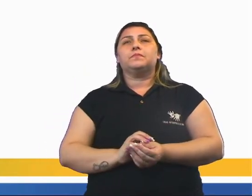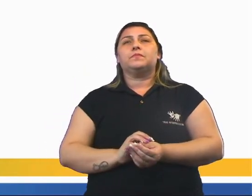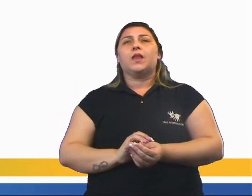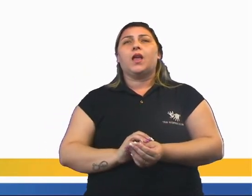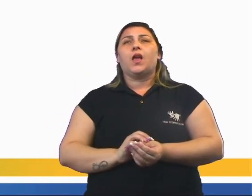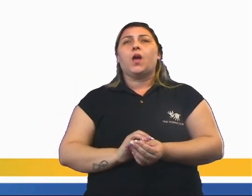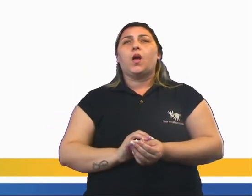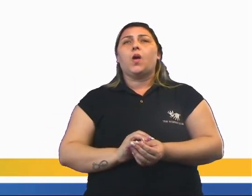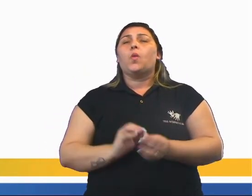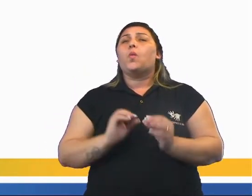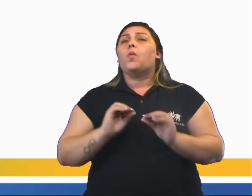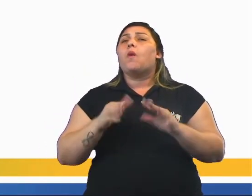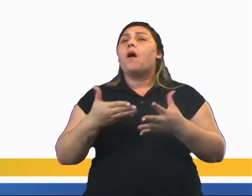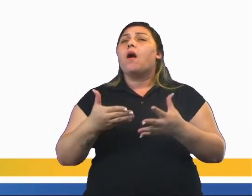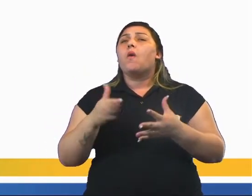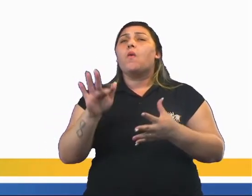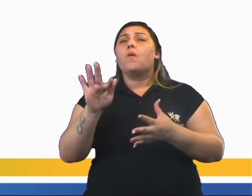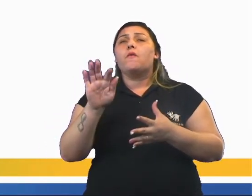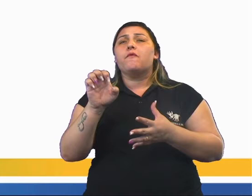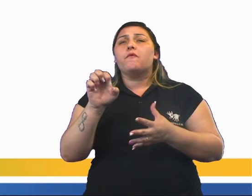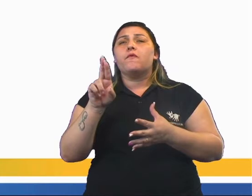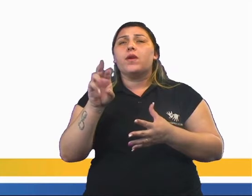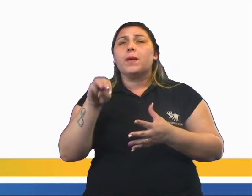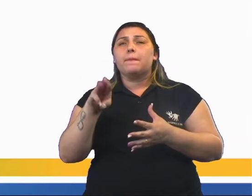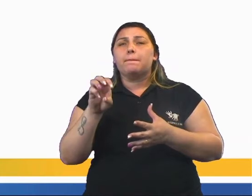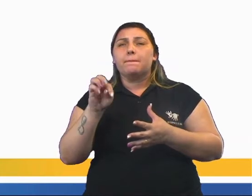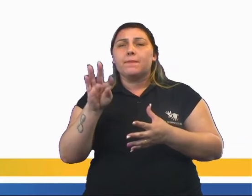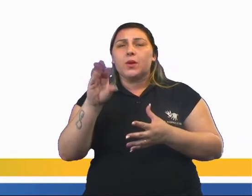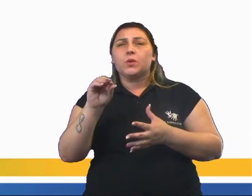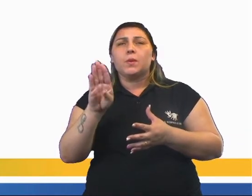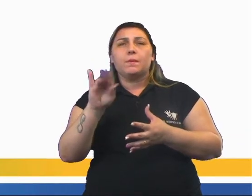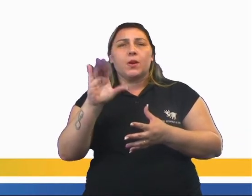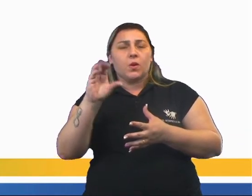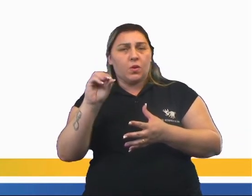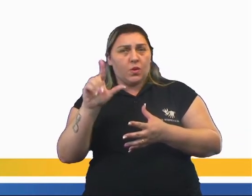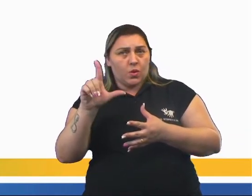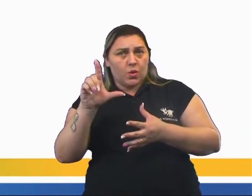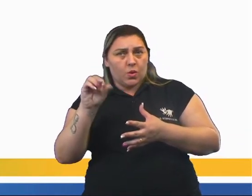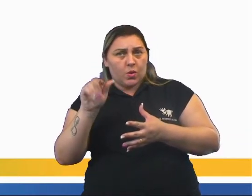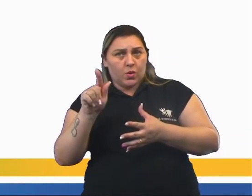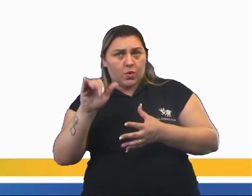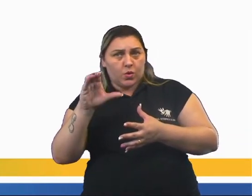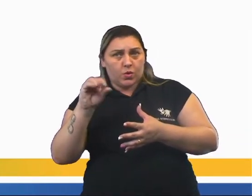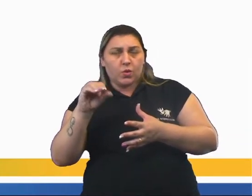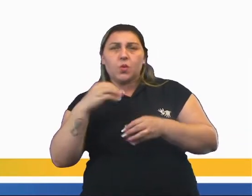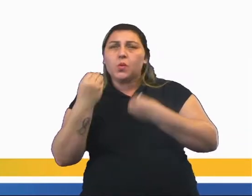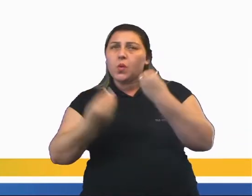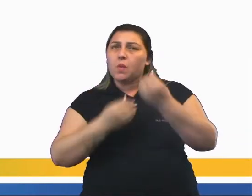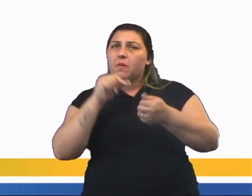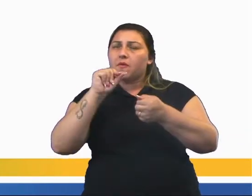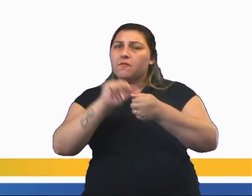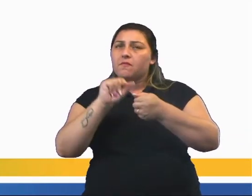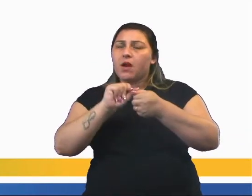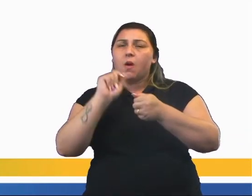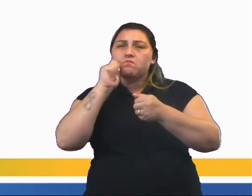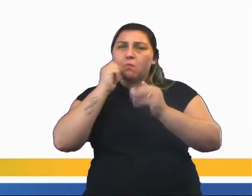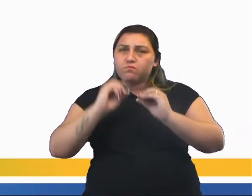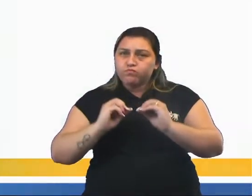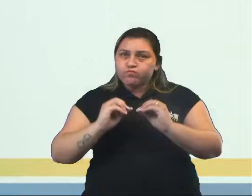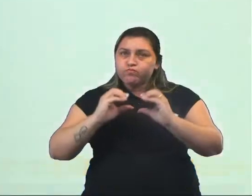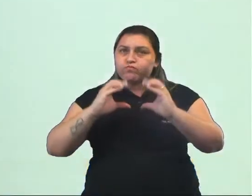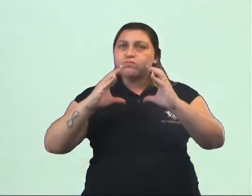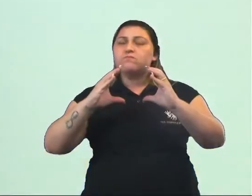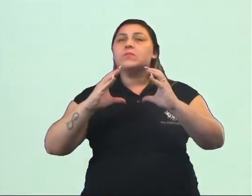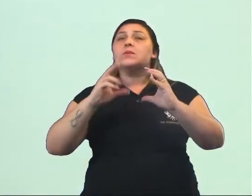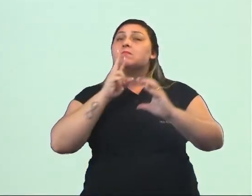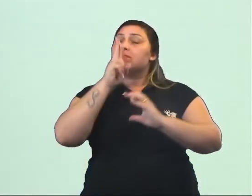De que é feito o fermento biológico? Como é que ele faz o pão crescer?